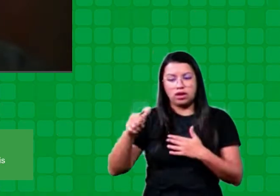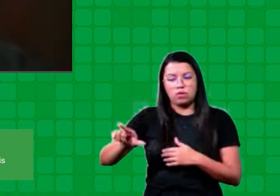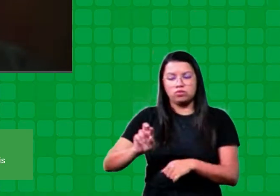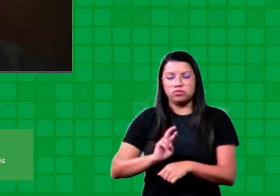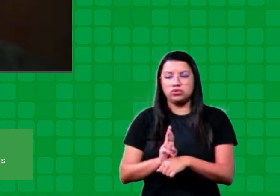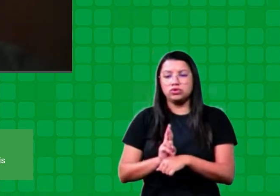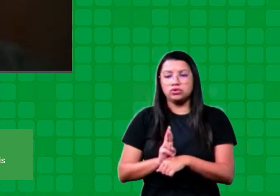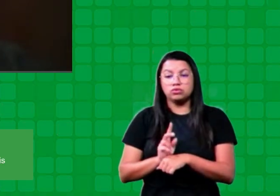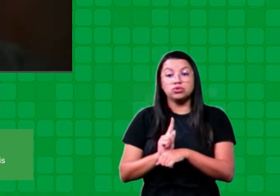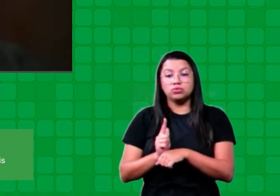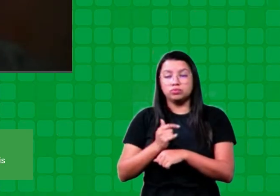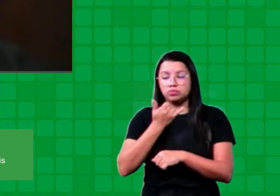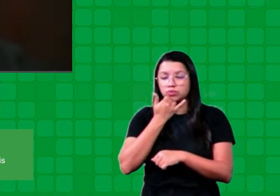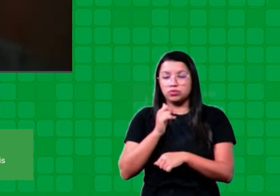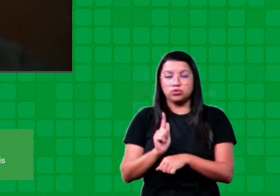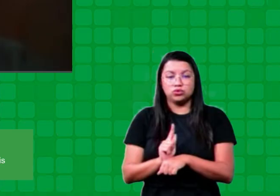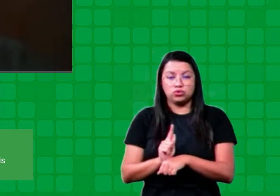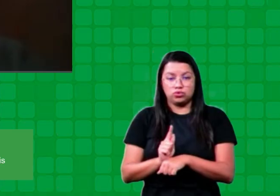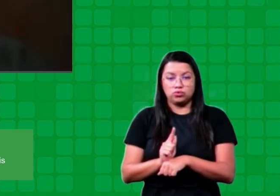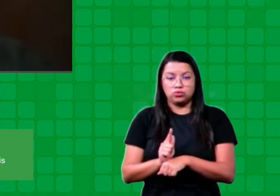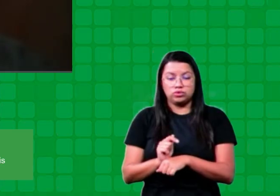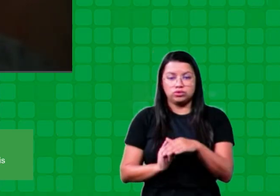da instituição.